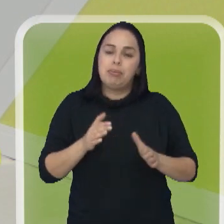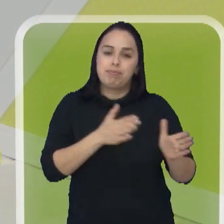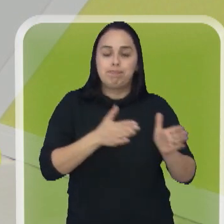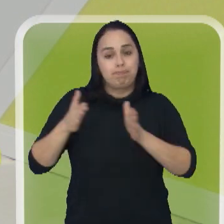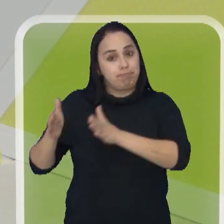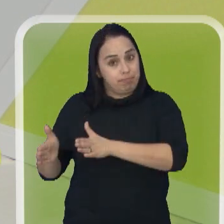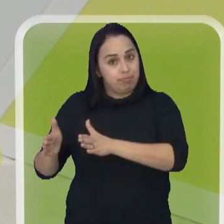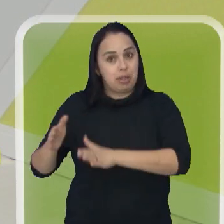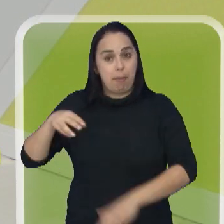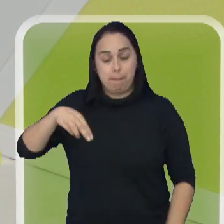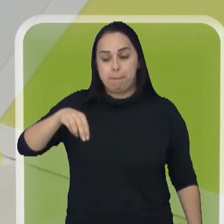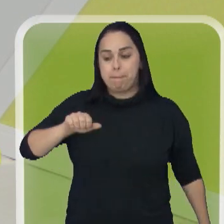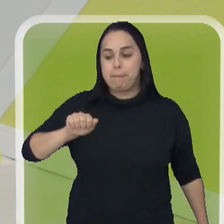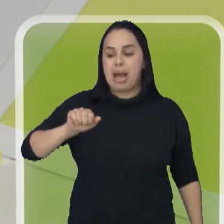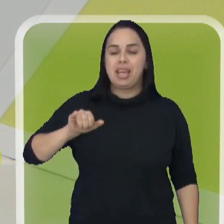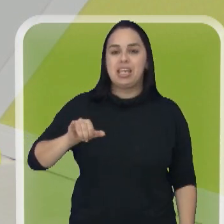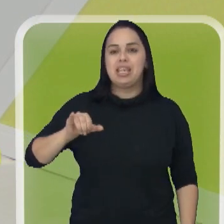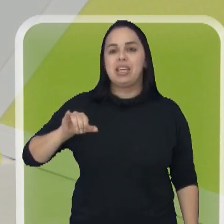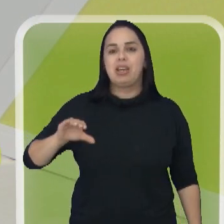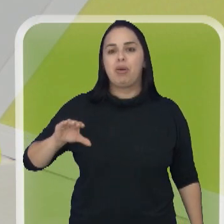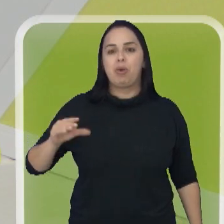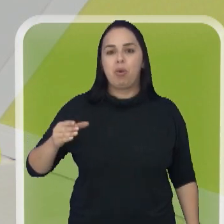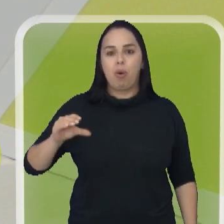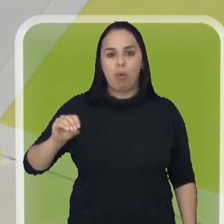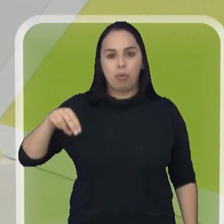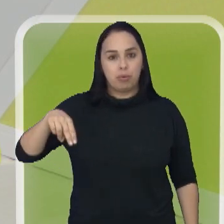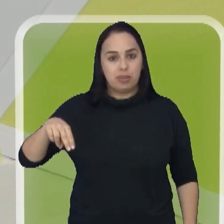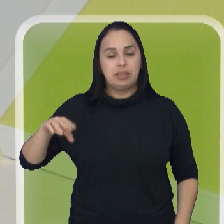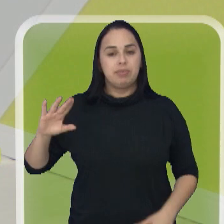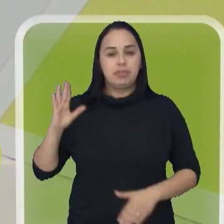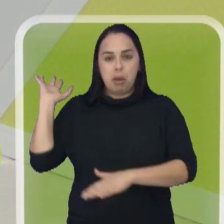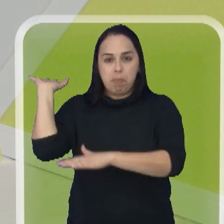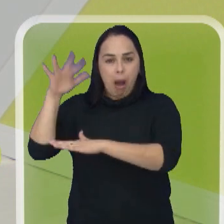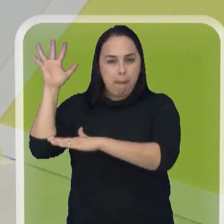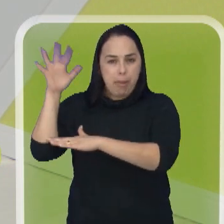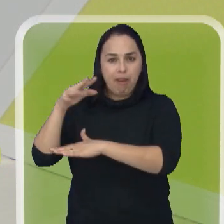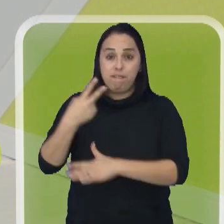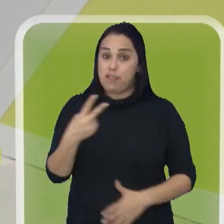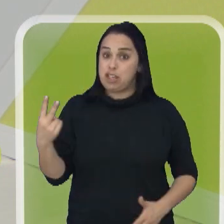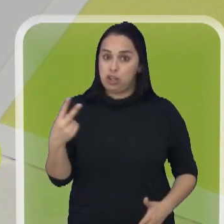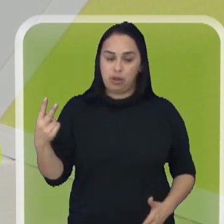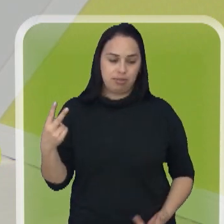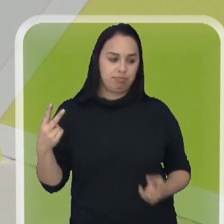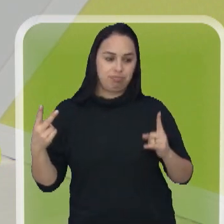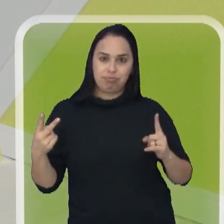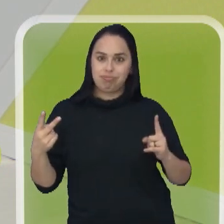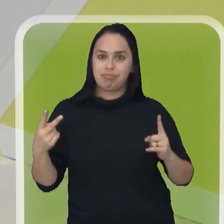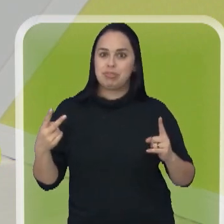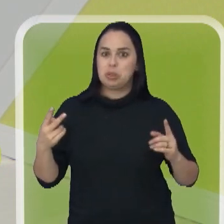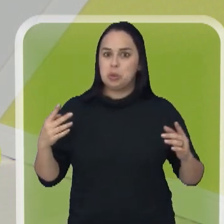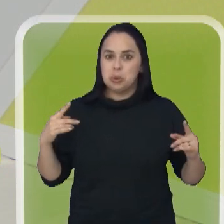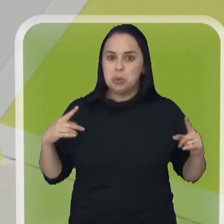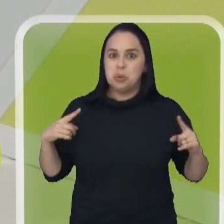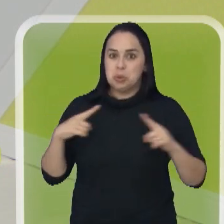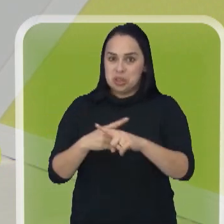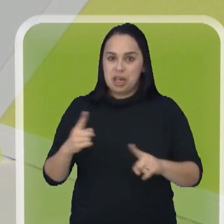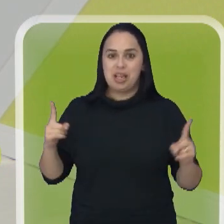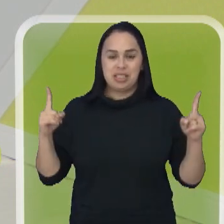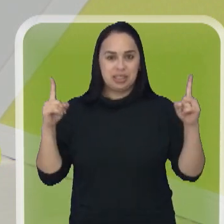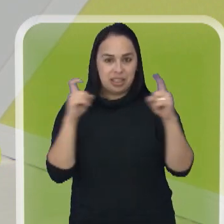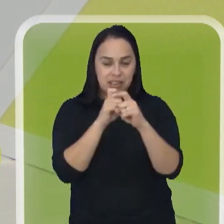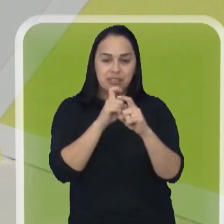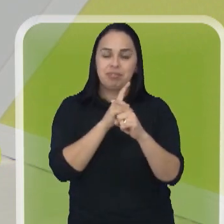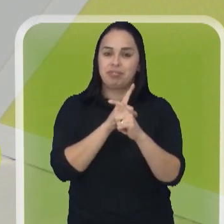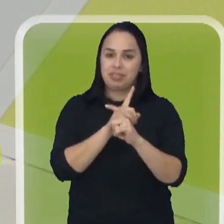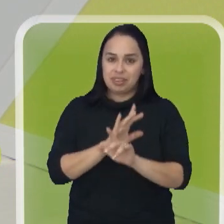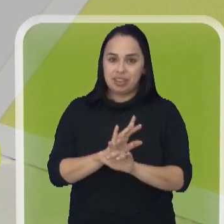o oposto Michael Sanches foi o melhor pontuador com 22 pontos. Brunão, que jogo espetacular.